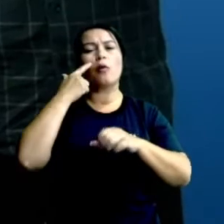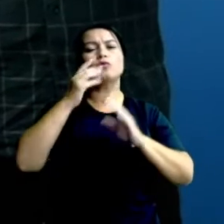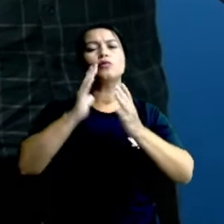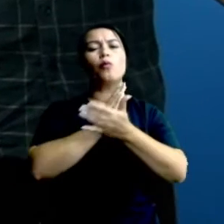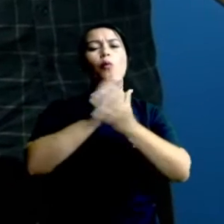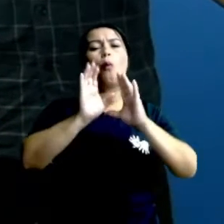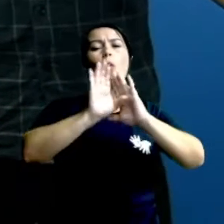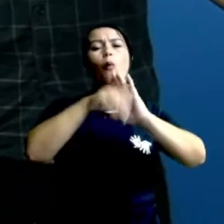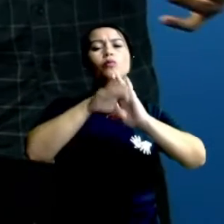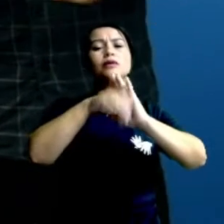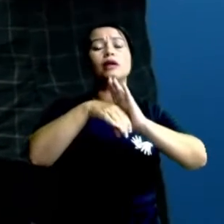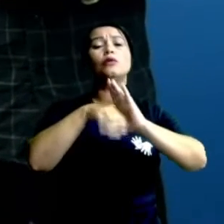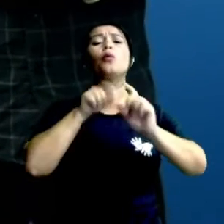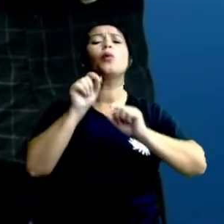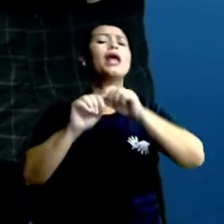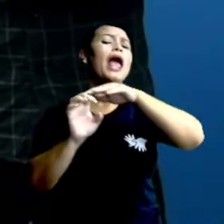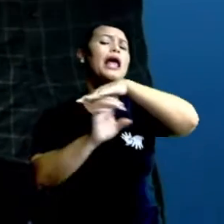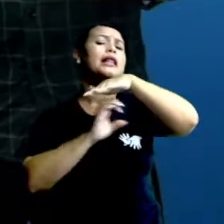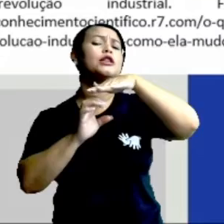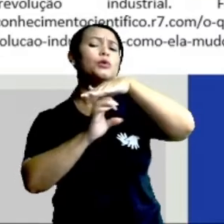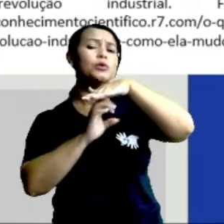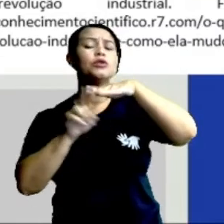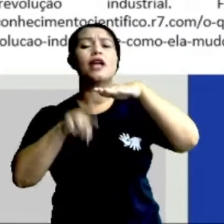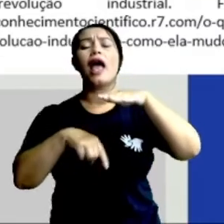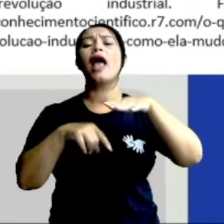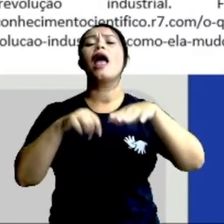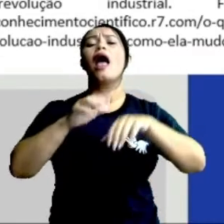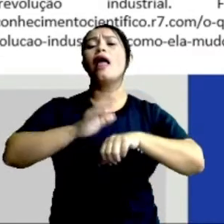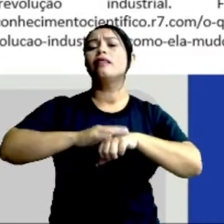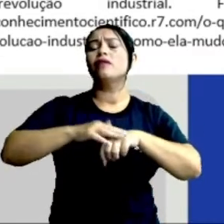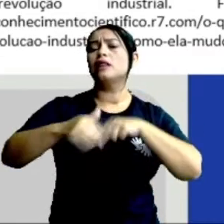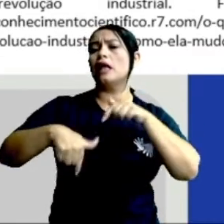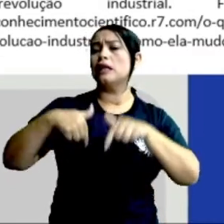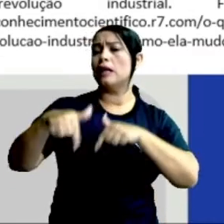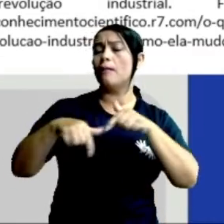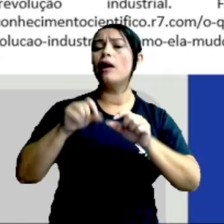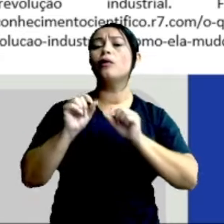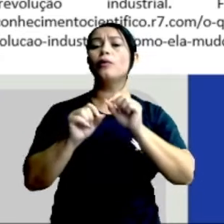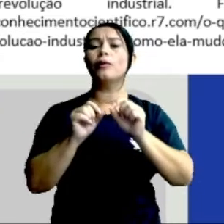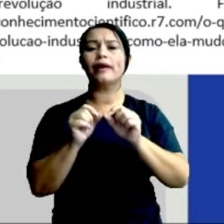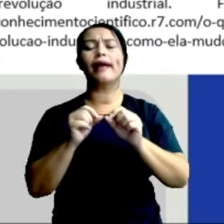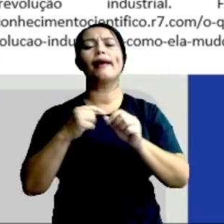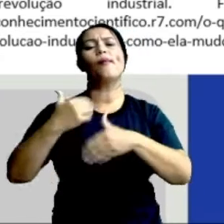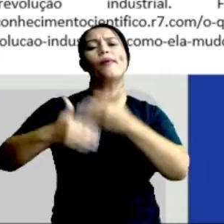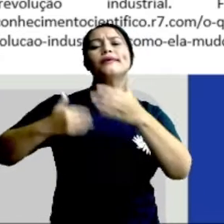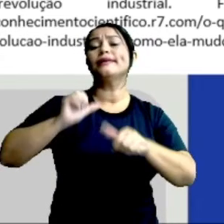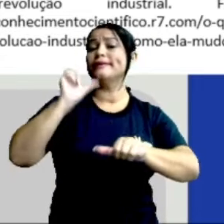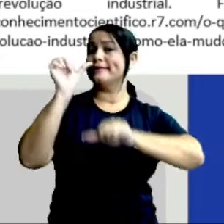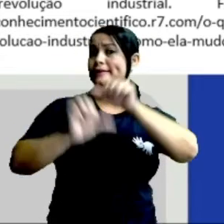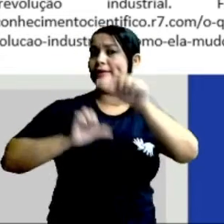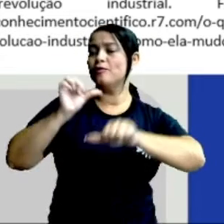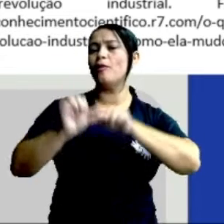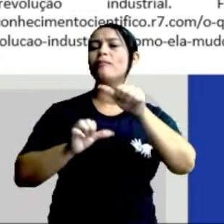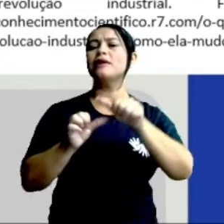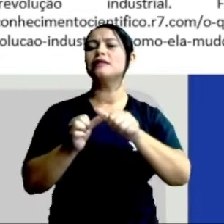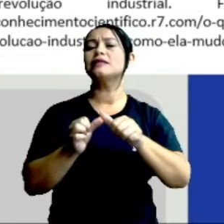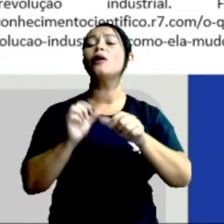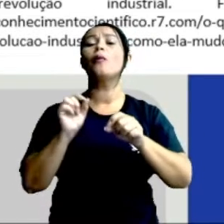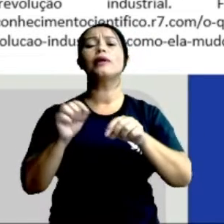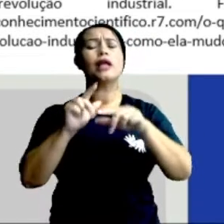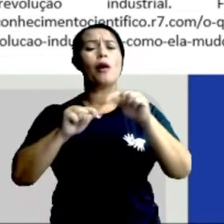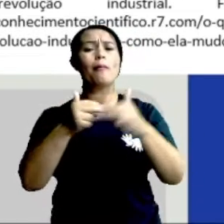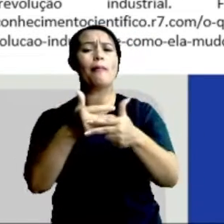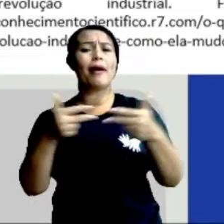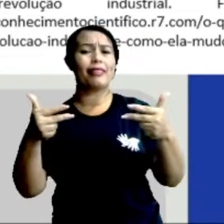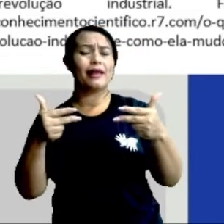conceitos. O que é que vem a ser indústria? A atividade industrial basicamente consiste no processo de transformação ou beneficiamento de